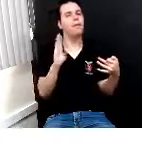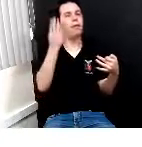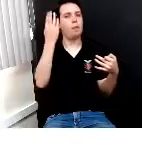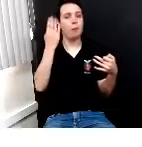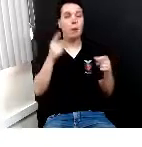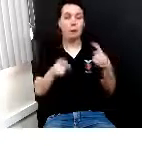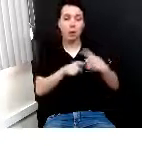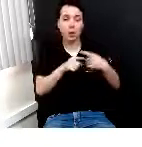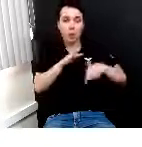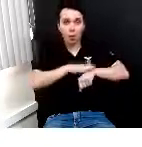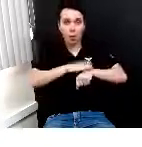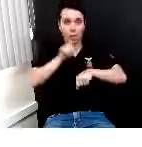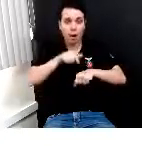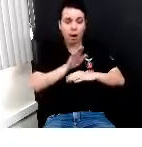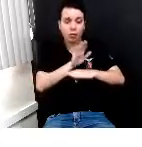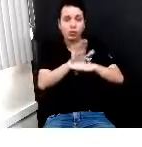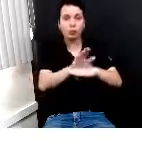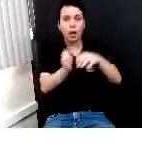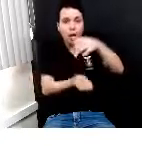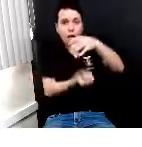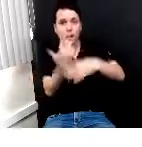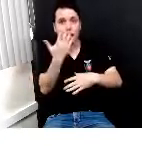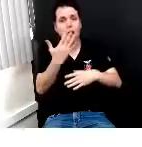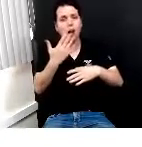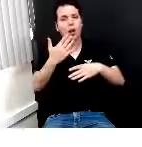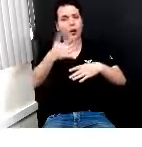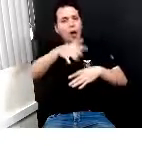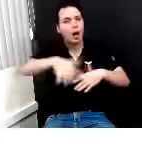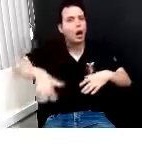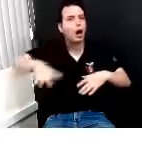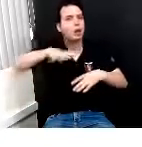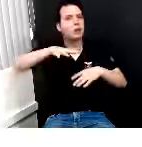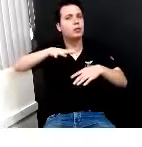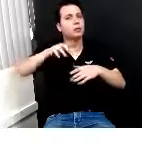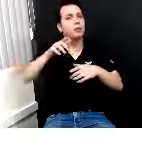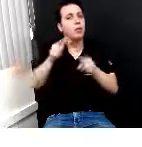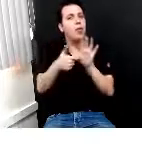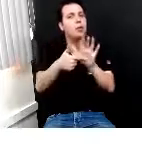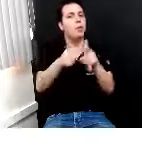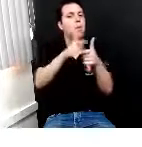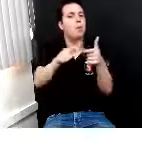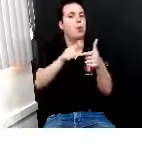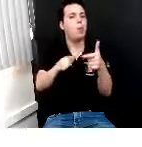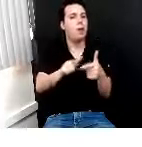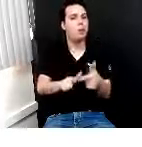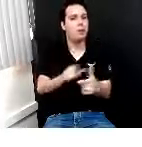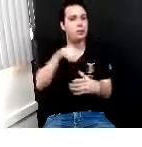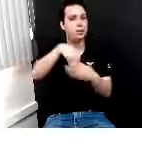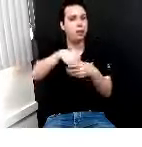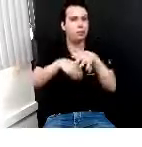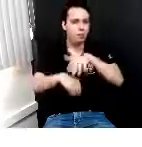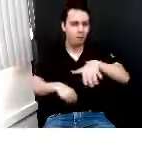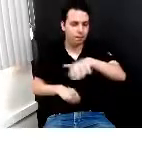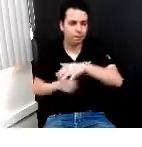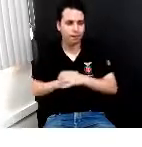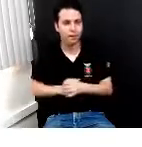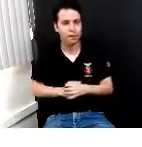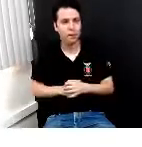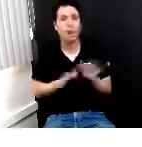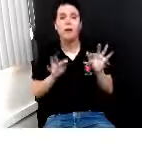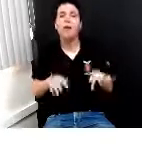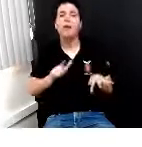prevenção e problematizar as questões que se decorrem. E, por fim, nós temos aí algumas